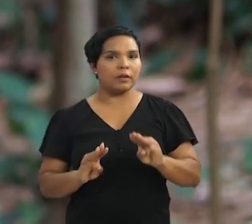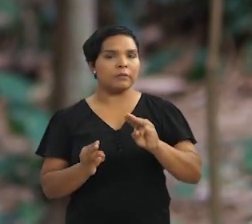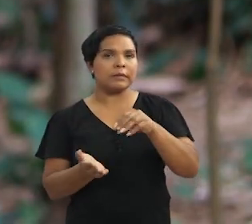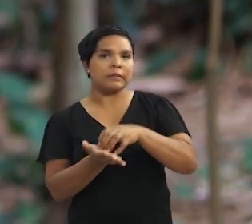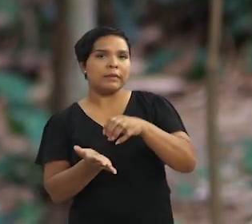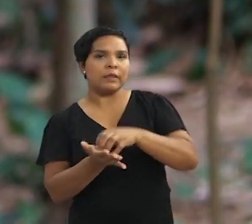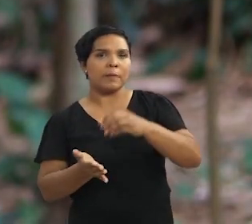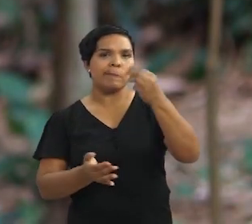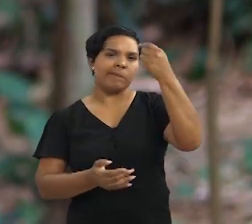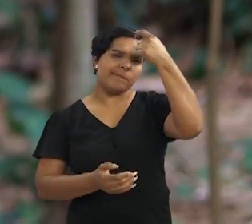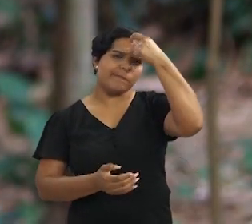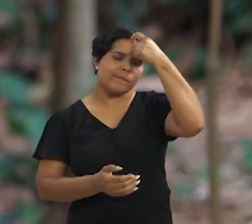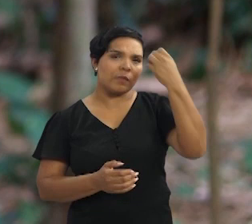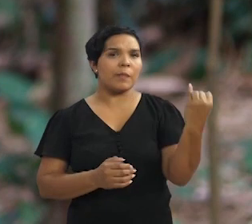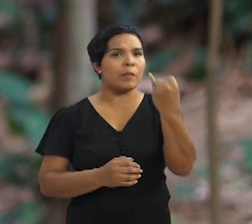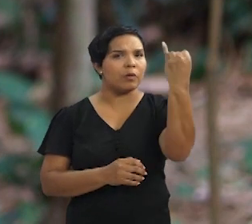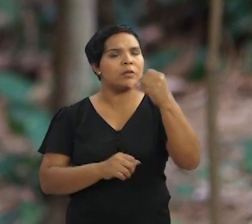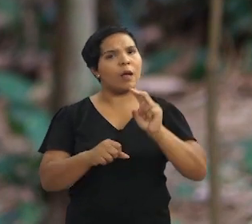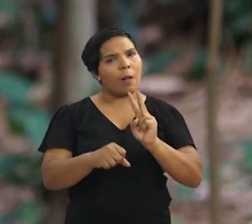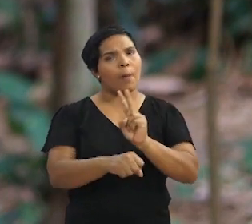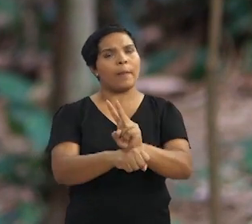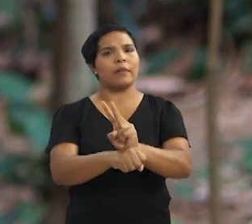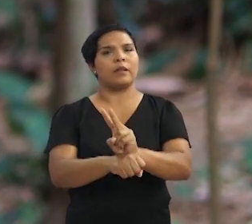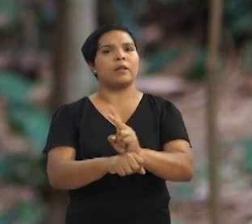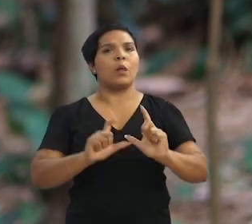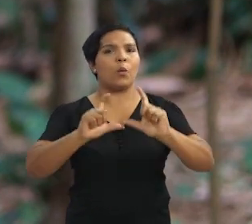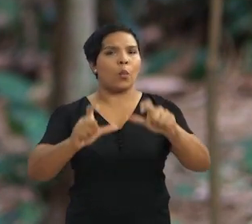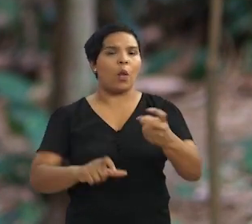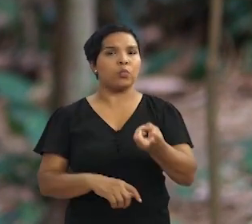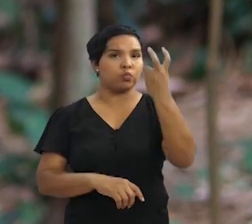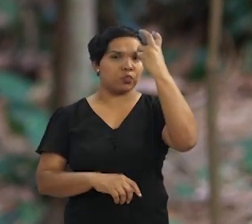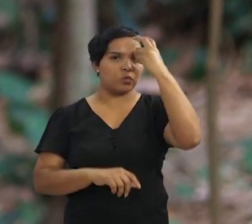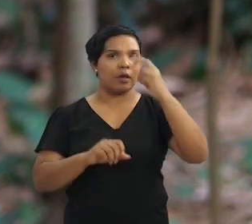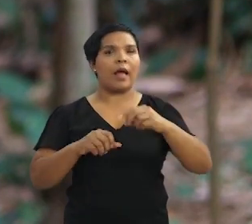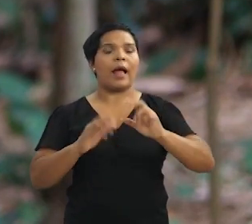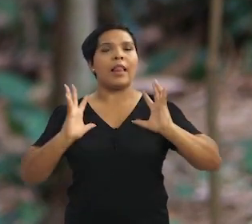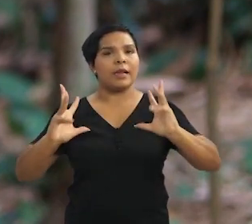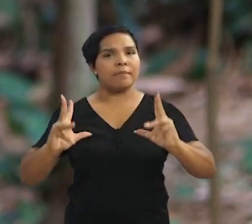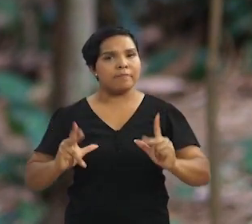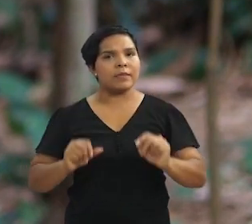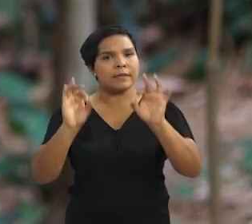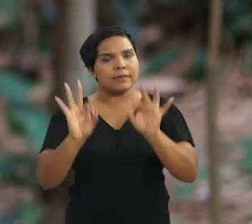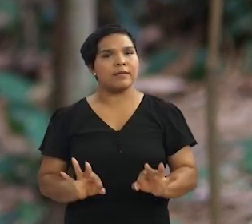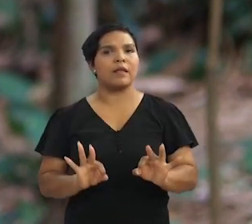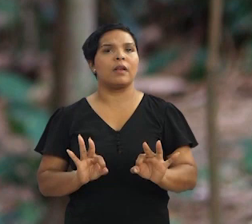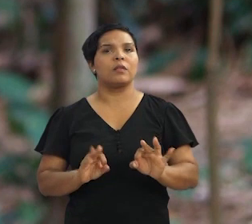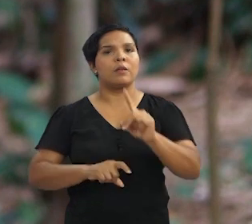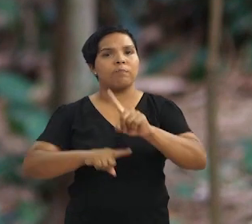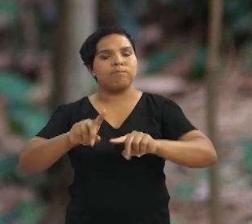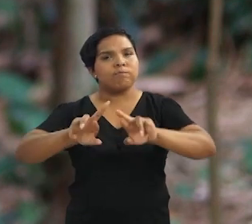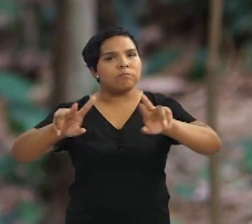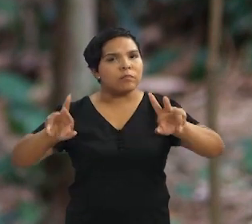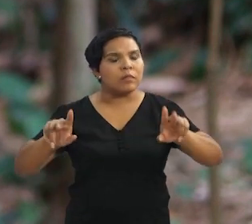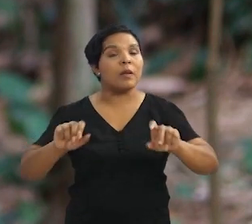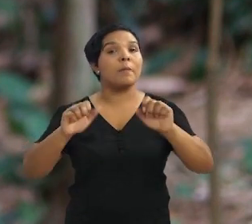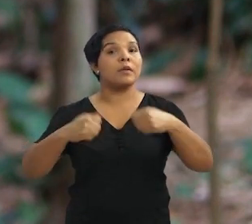Museus e centros de memória são importantes guardiões da história e cultura locais. Porém, a limpeza e conservação ideal de seus